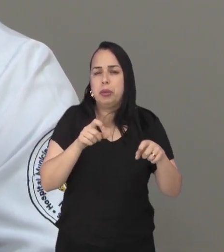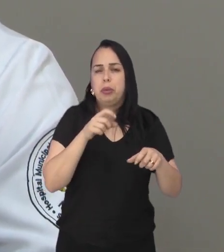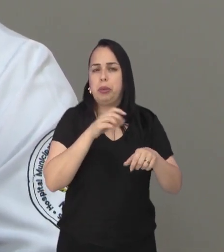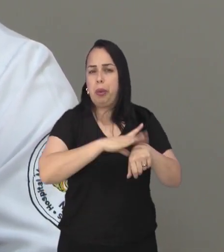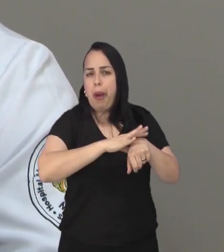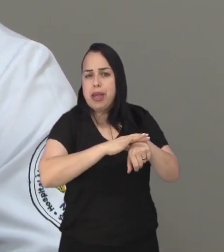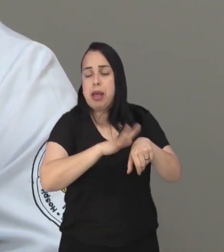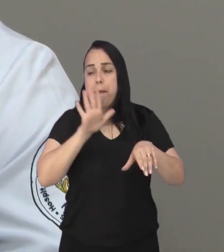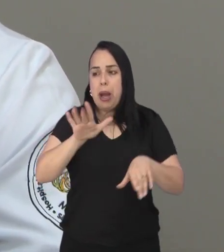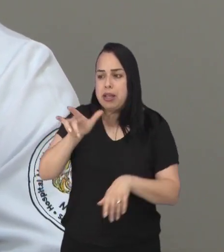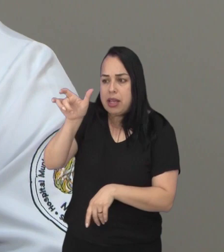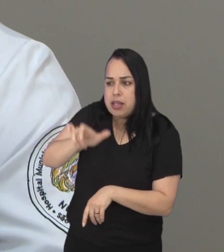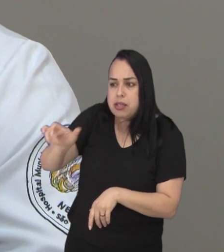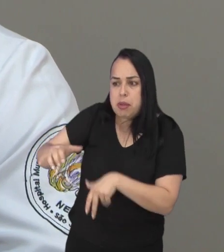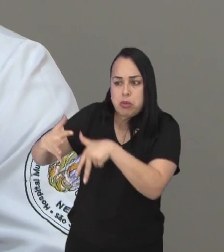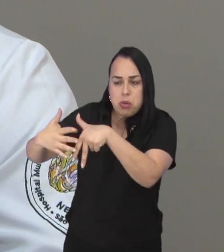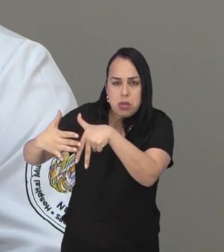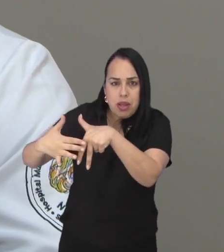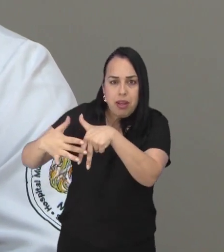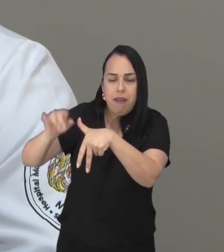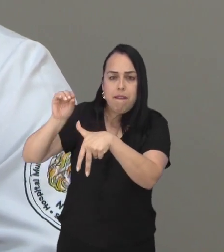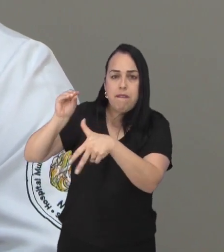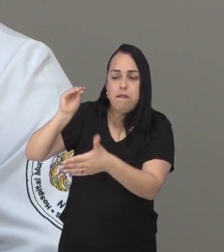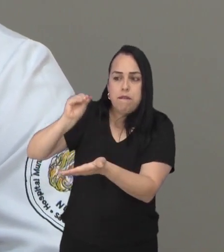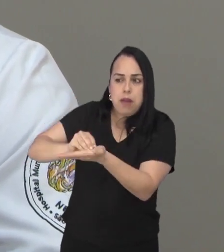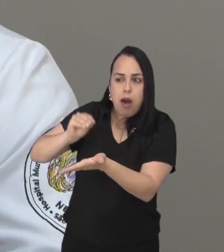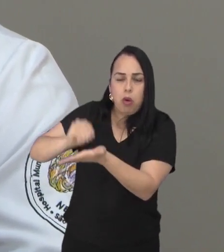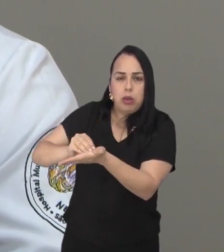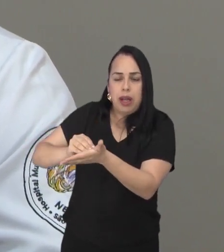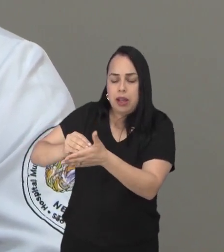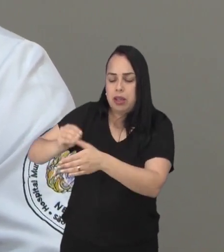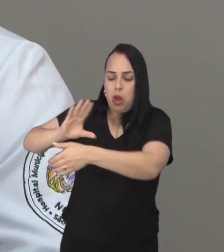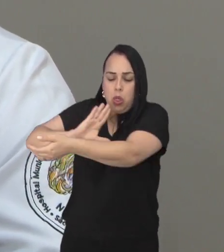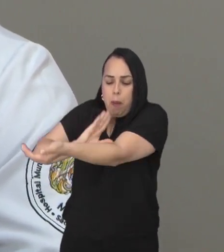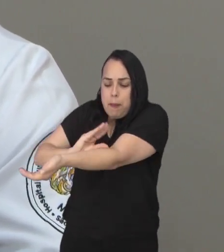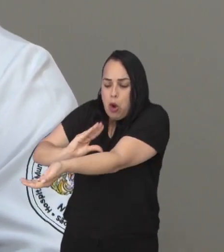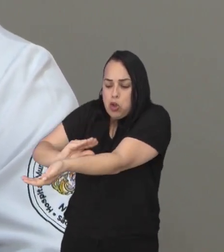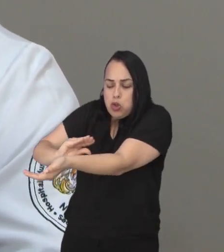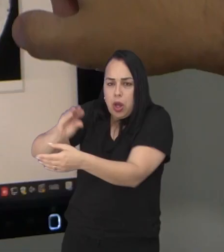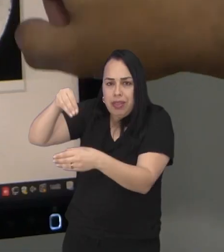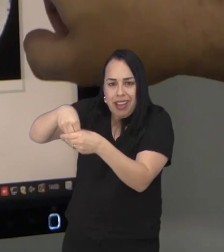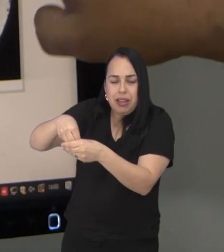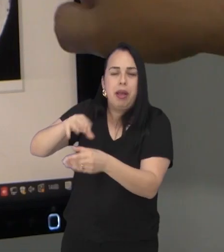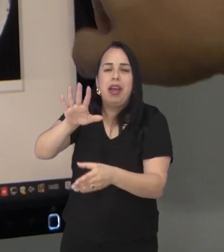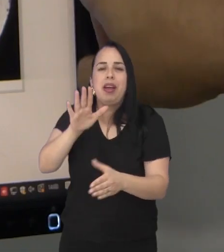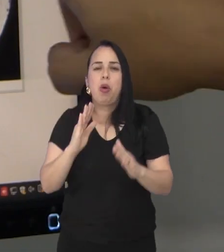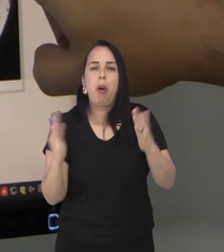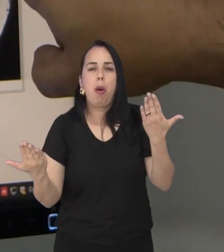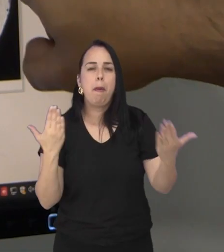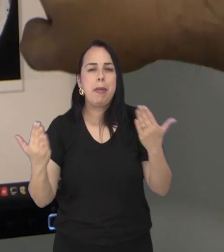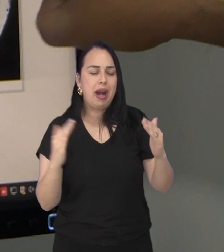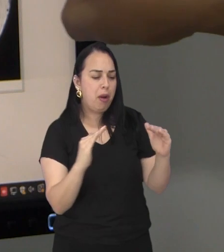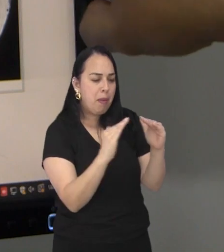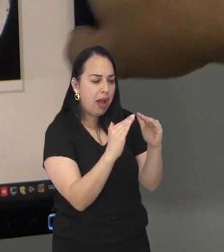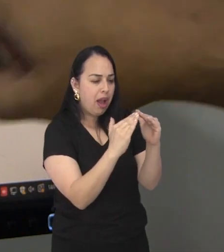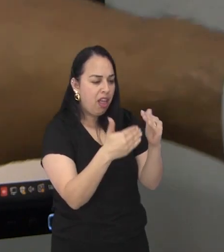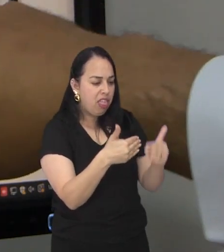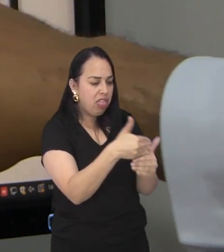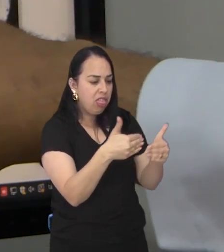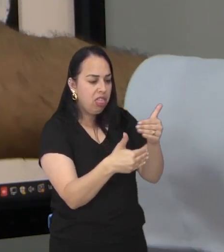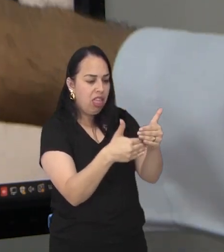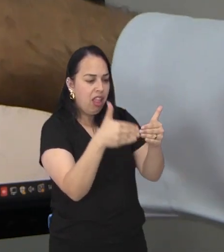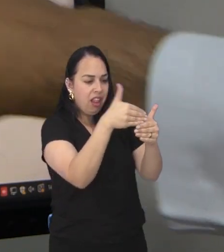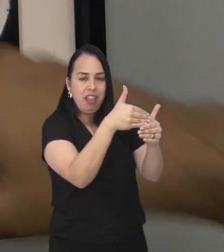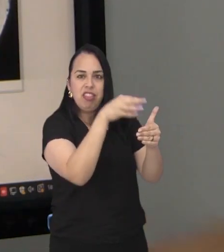de distrofia muscular, eles têm um componente faltando na formação do músculo deles. Então, como se fosse uma casa onde o tijolo dessa casa, os tijolos dessa